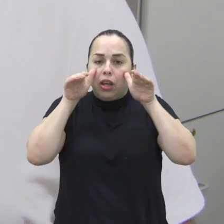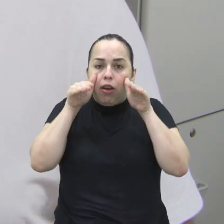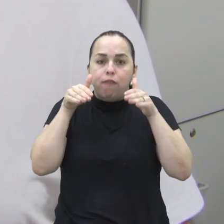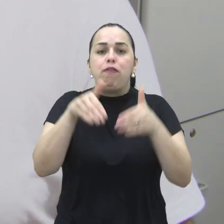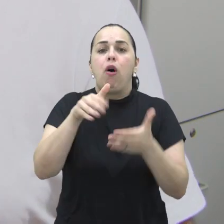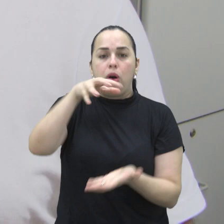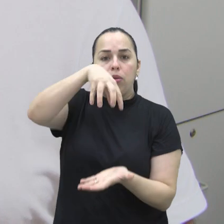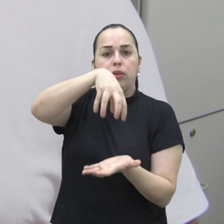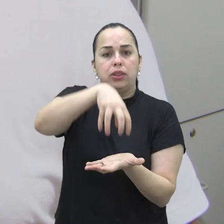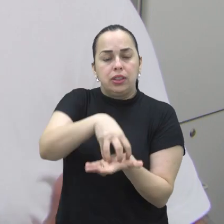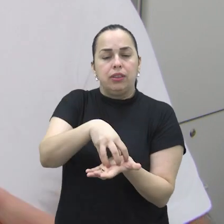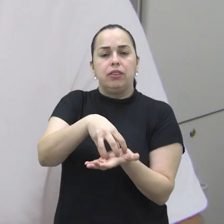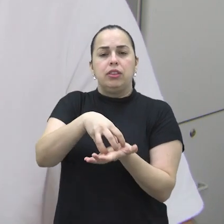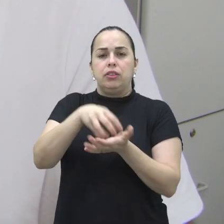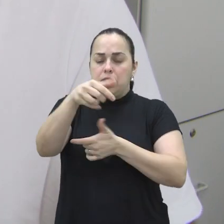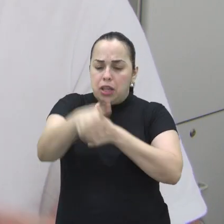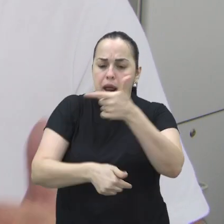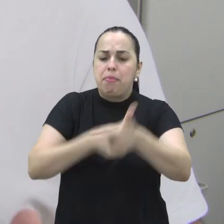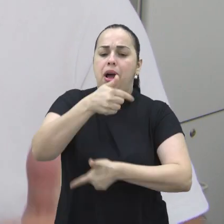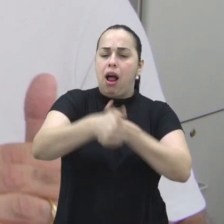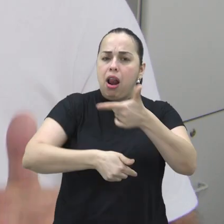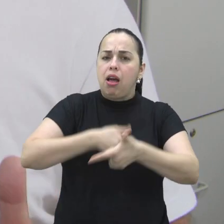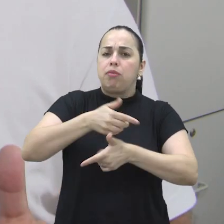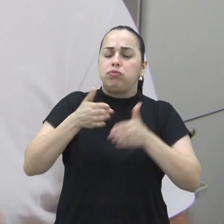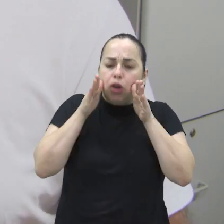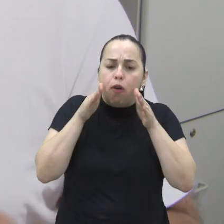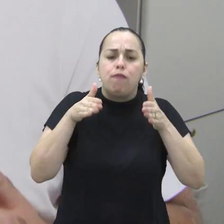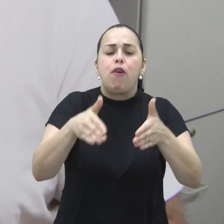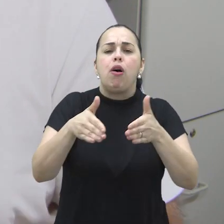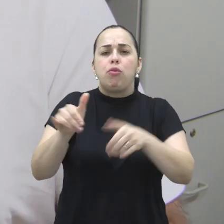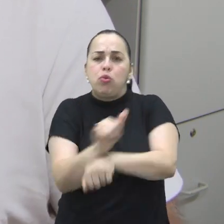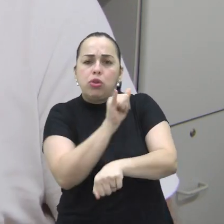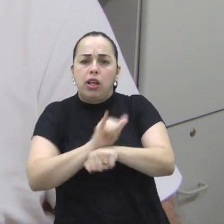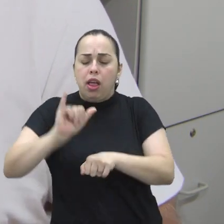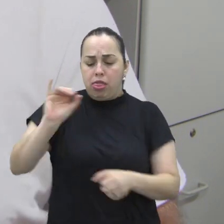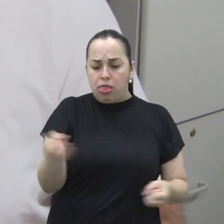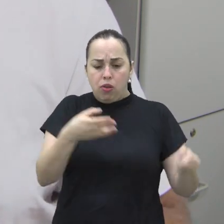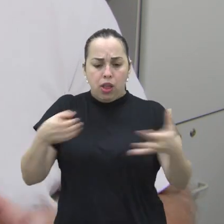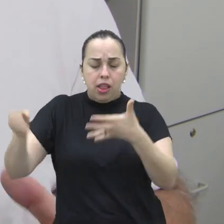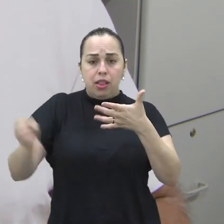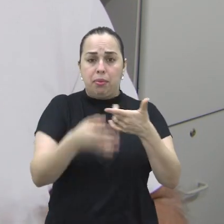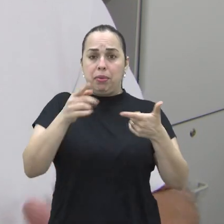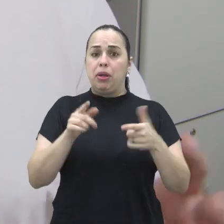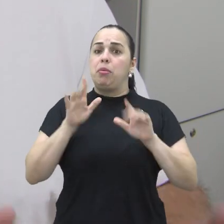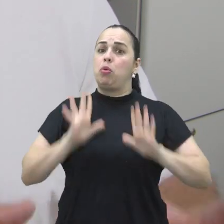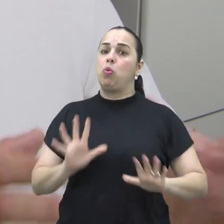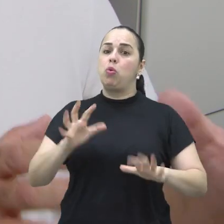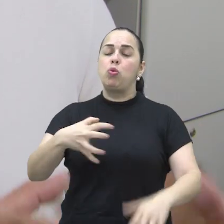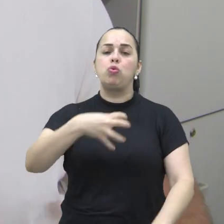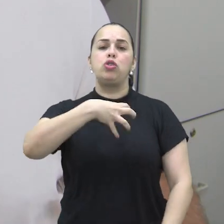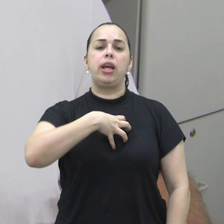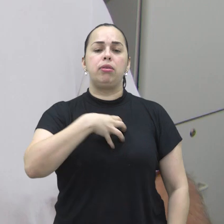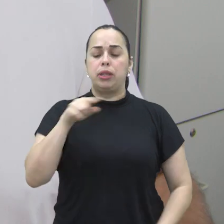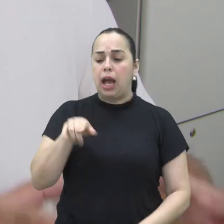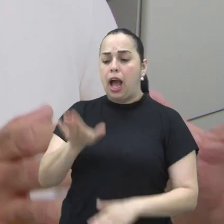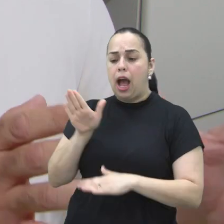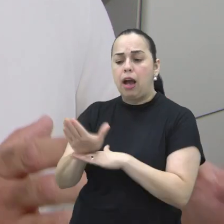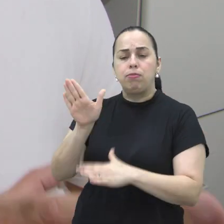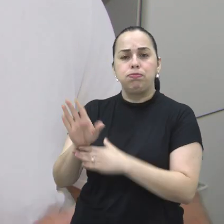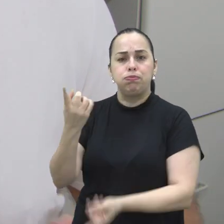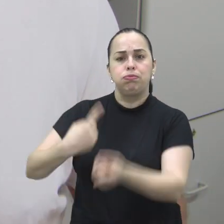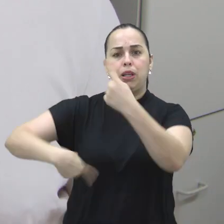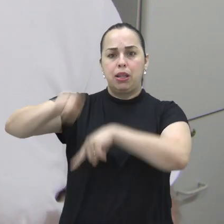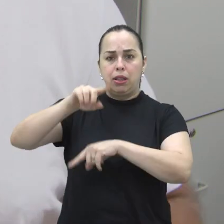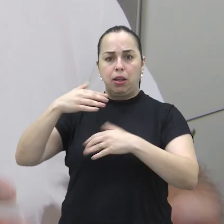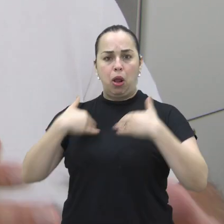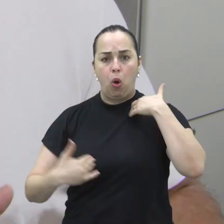a trabalhar mais efetivo em cima dessa área, com técnicas inovadoras, com formatos que fazem o desenvolvimento de